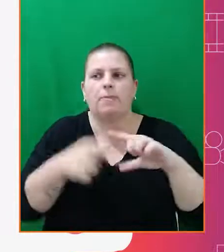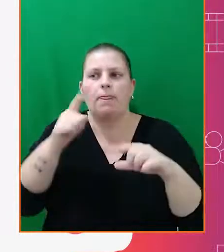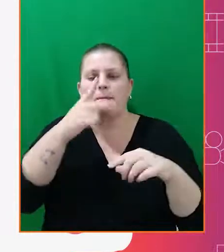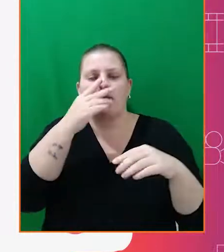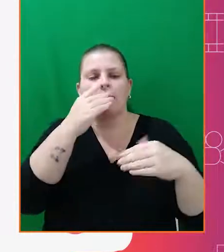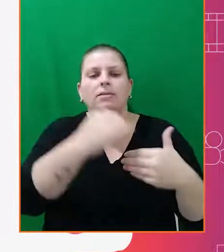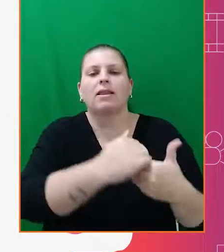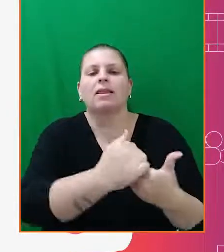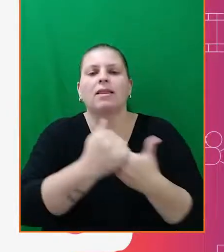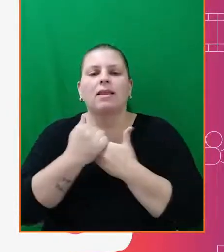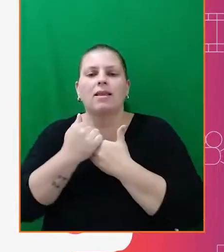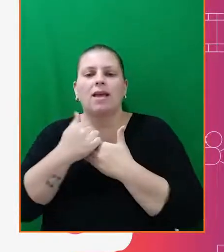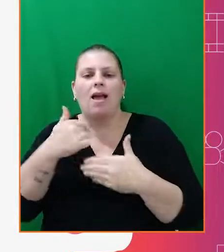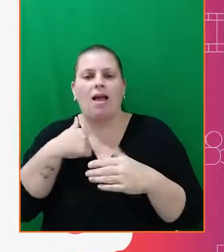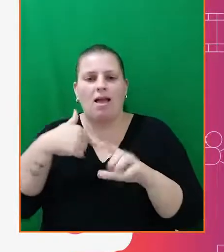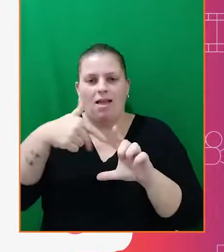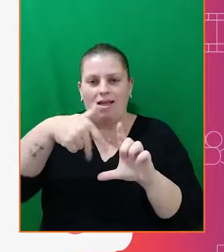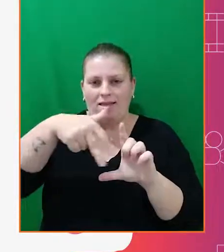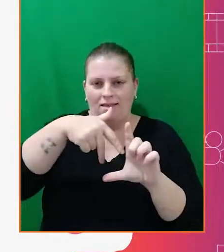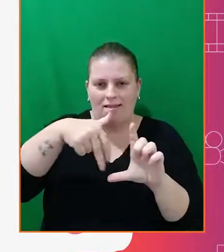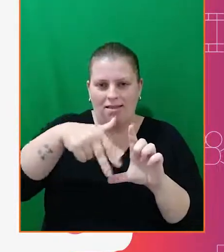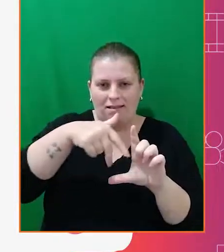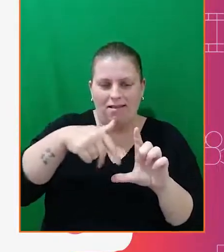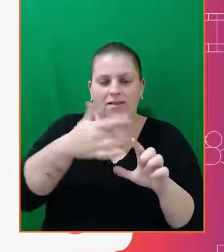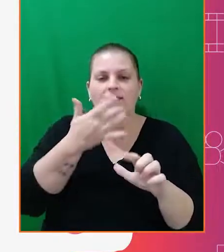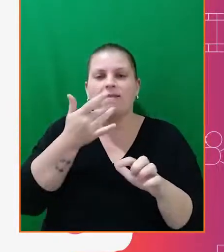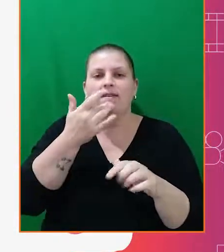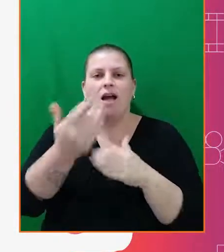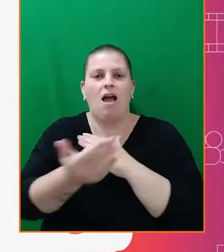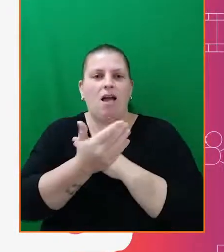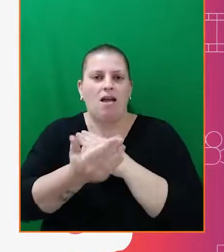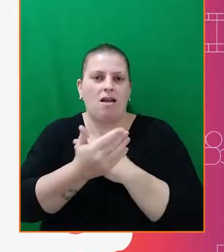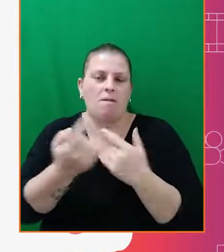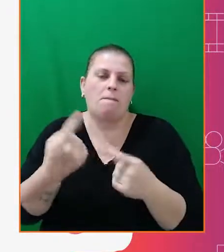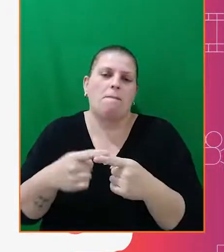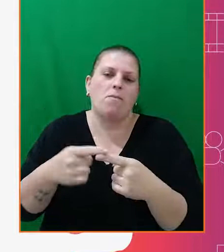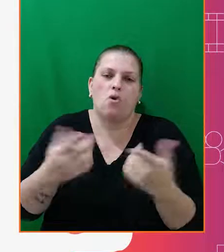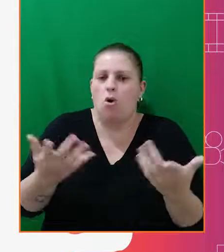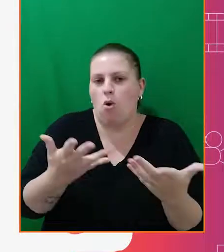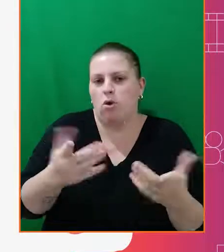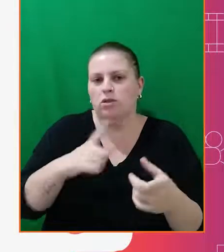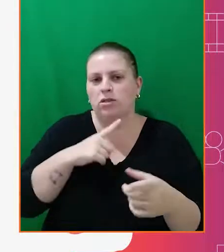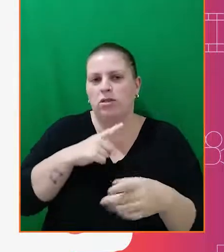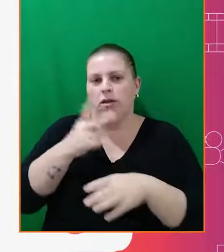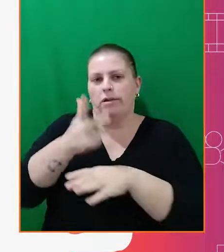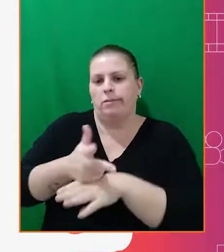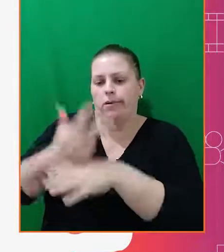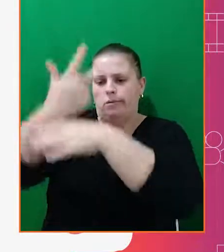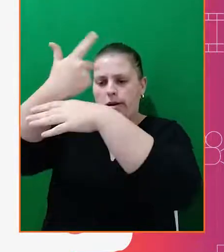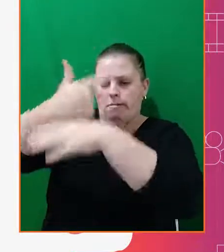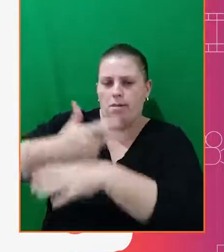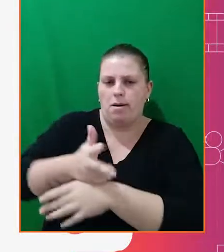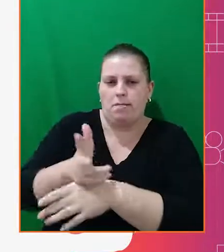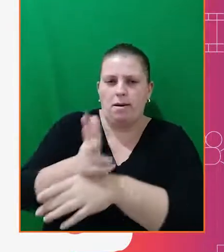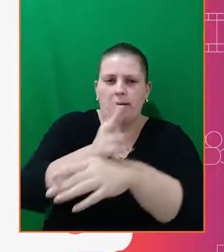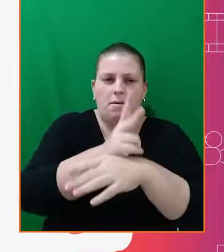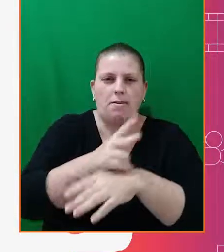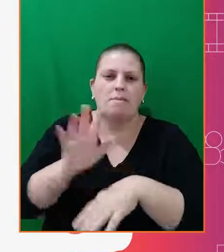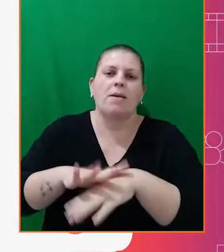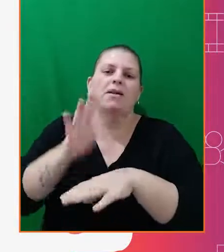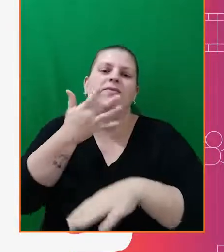um guia de movimento para o animador, por isso que ela se mostra uma técnica tão interessante e facilitada nos dias de hoje, porque temos câmeras